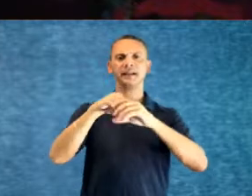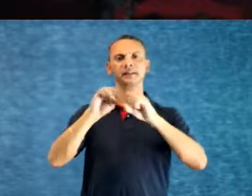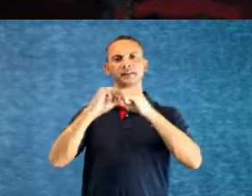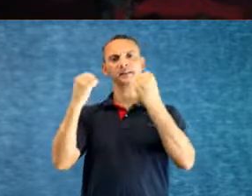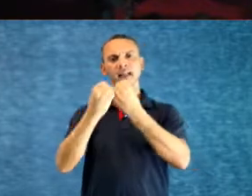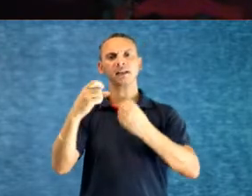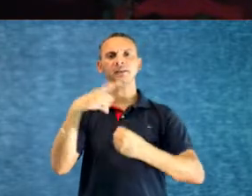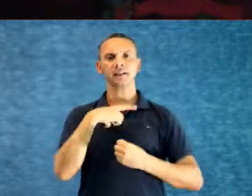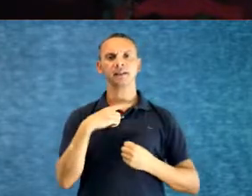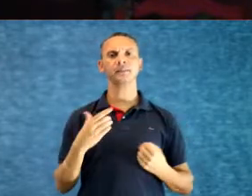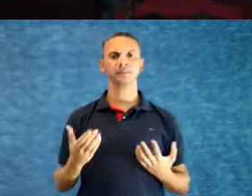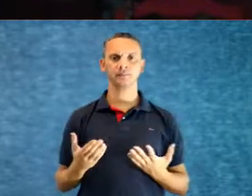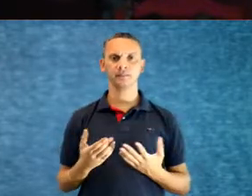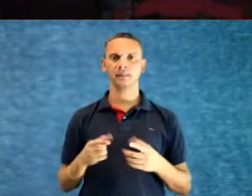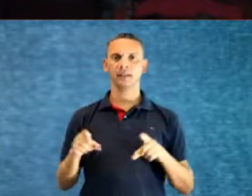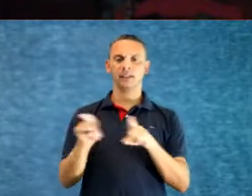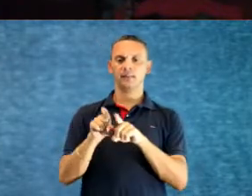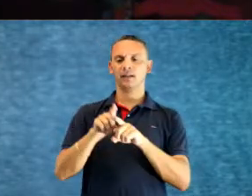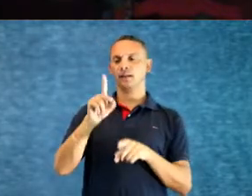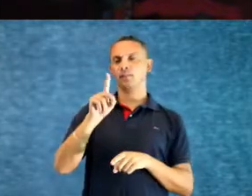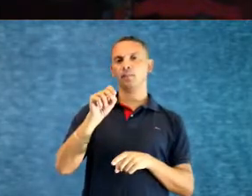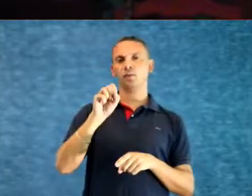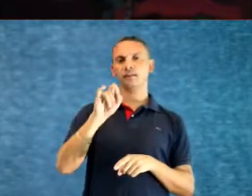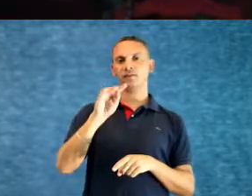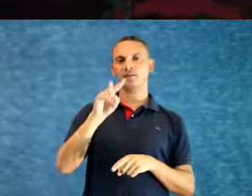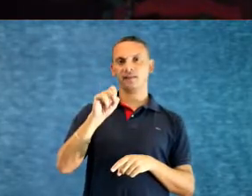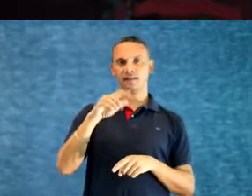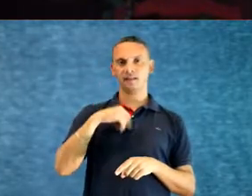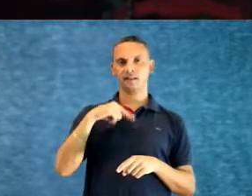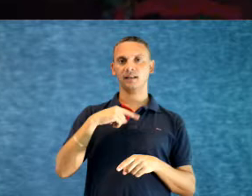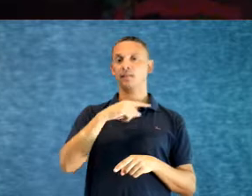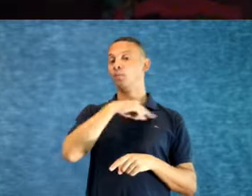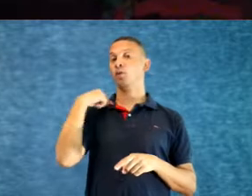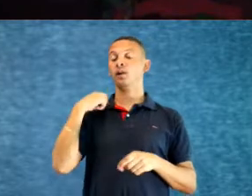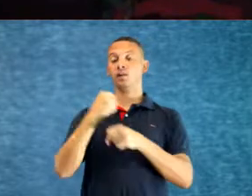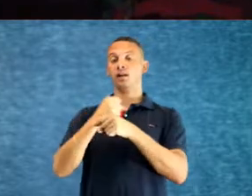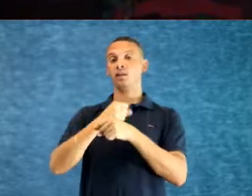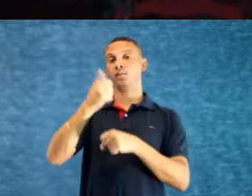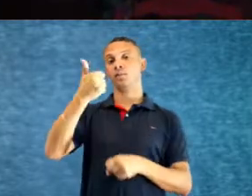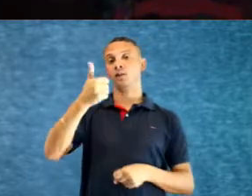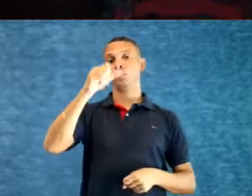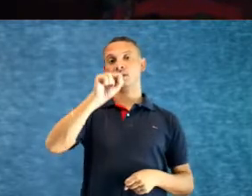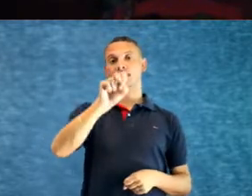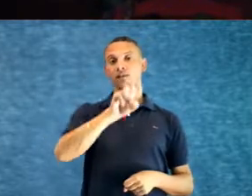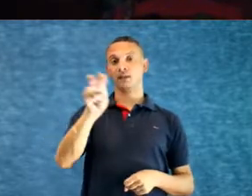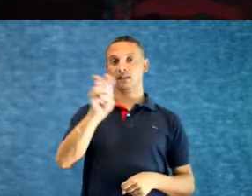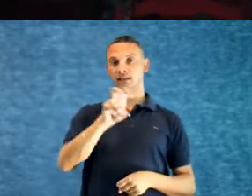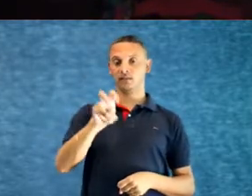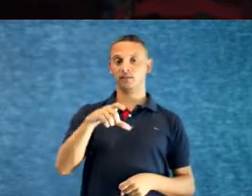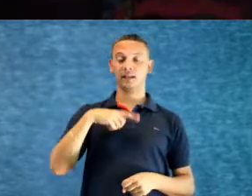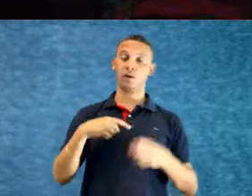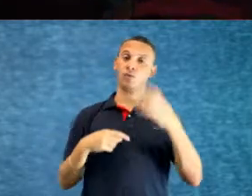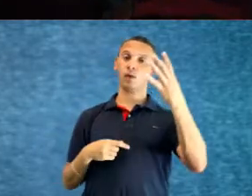iam entregar a carta, ele voltava. Então, cartas, eu encontrei essas cartas dele, estão traduzidas e já publicadas, que mostram